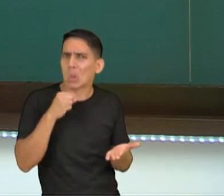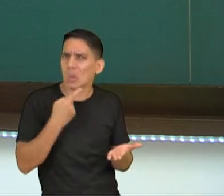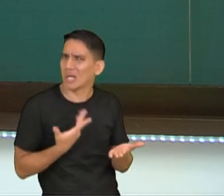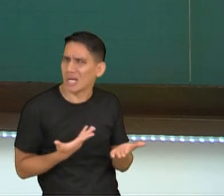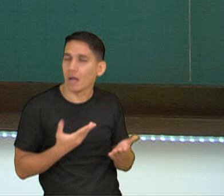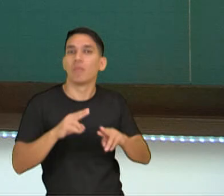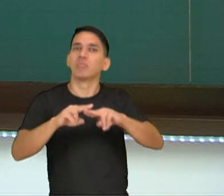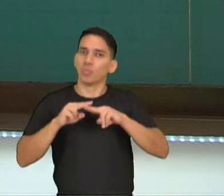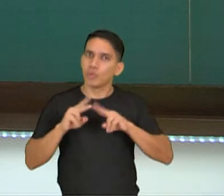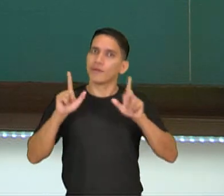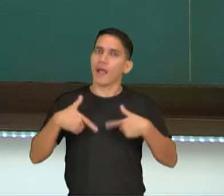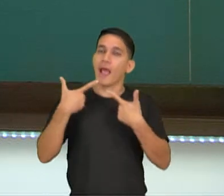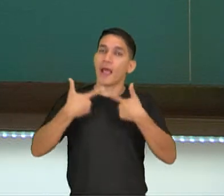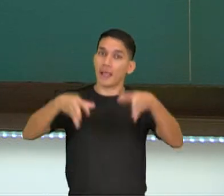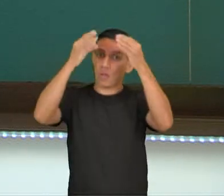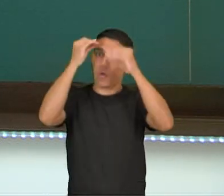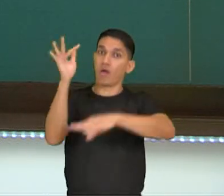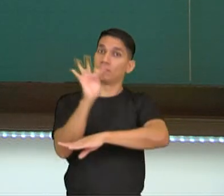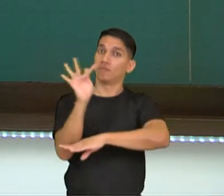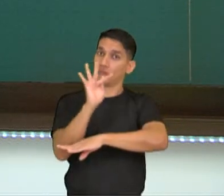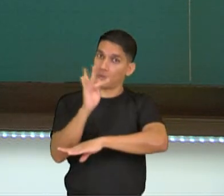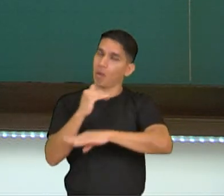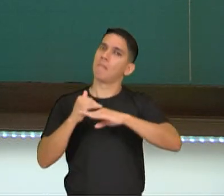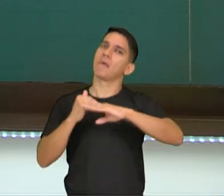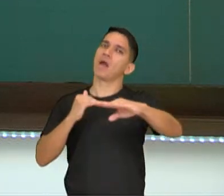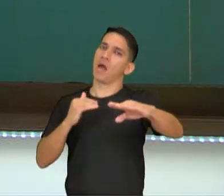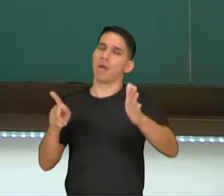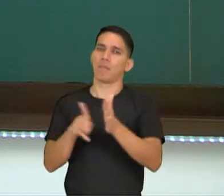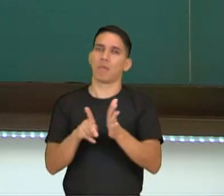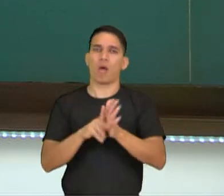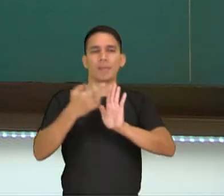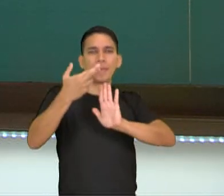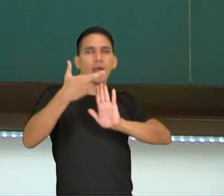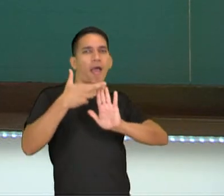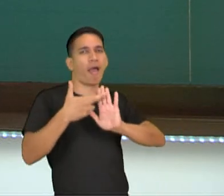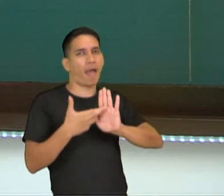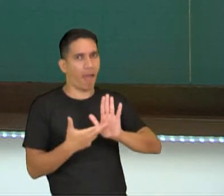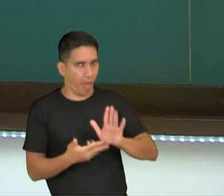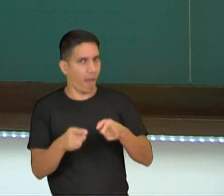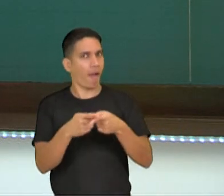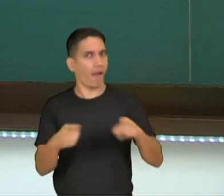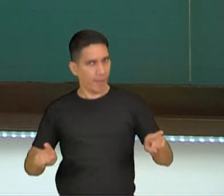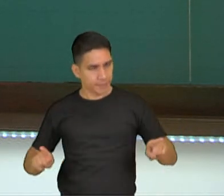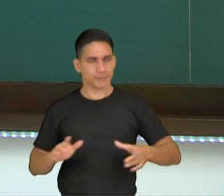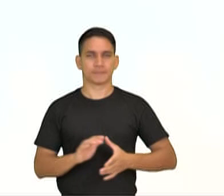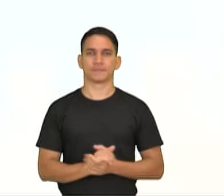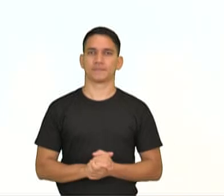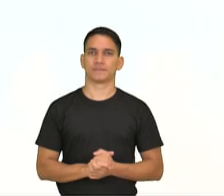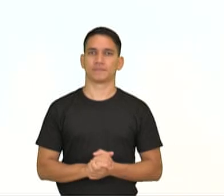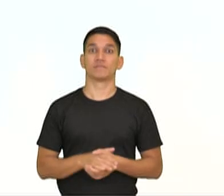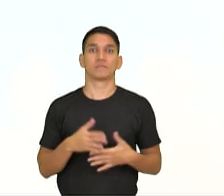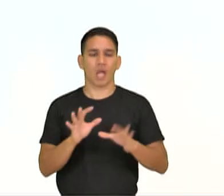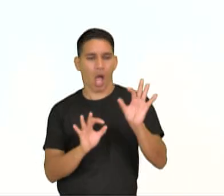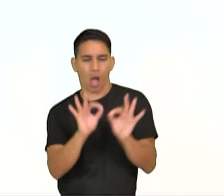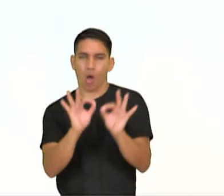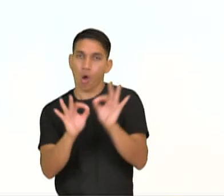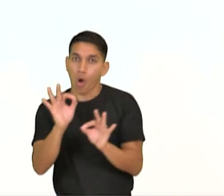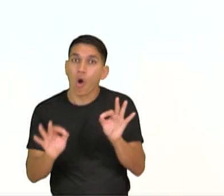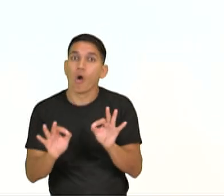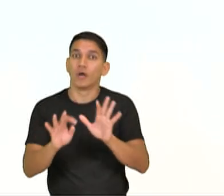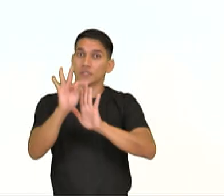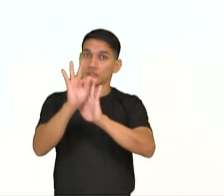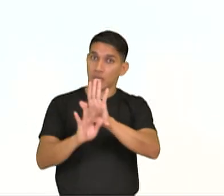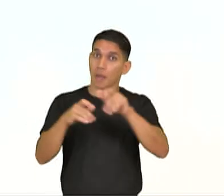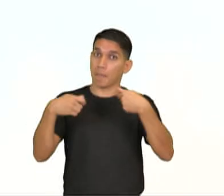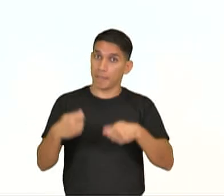linguagem formal, que é a língua padrão, né? Dentro das normas gramaticais, a norma culta. A organização do texto precisa